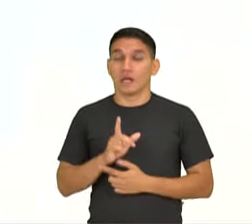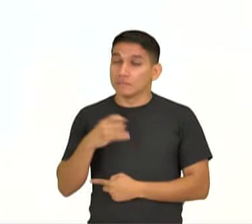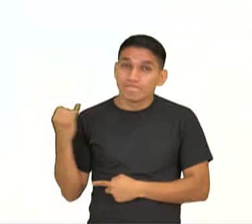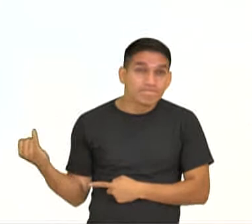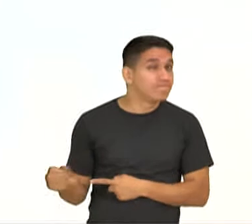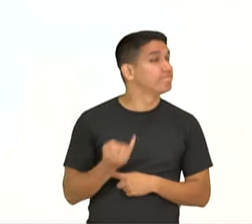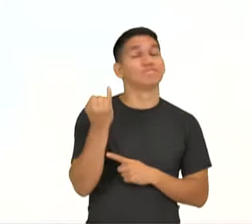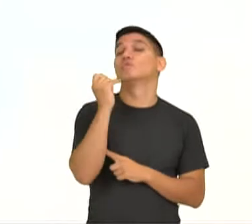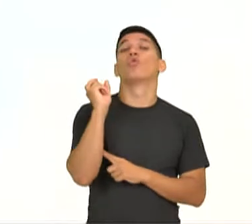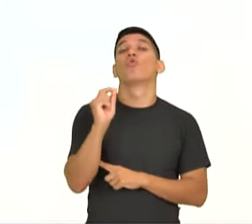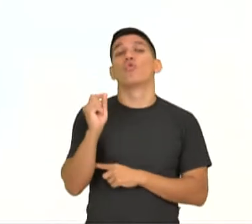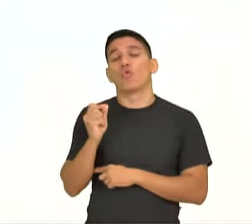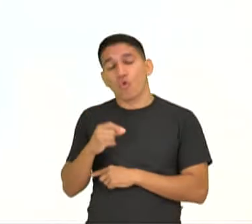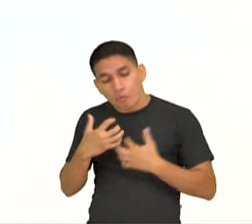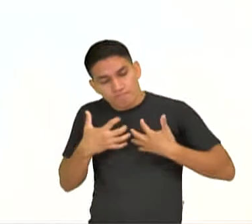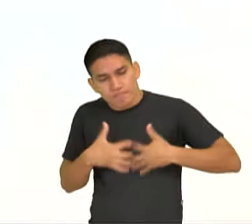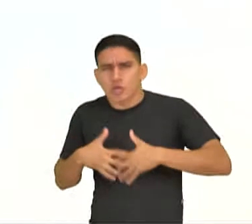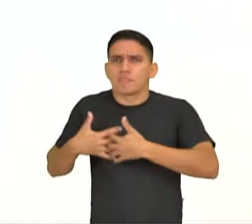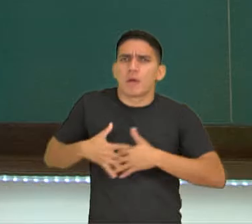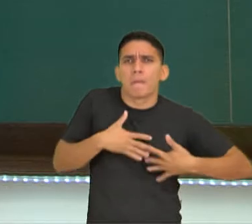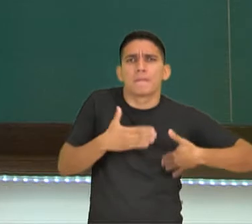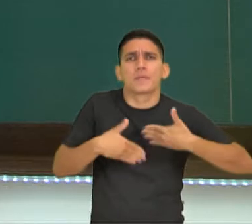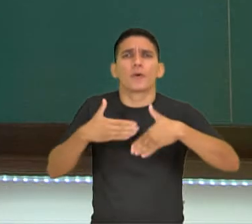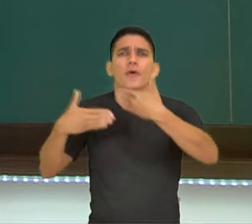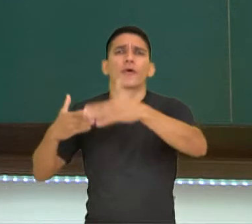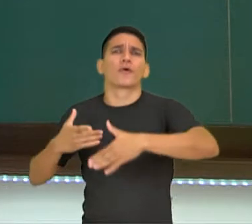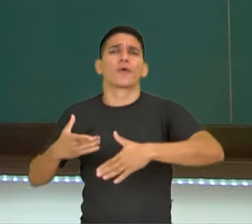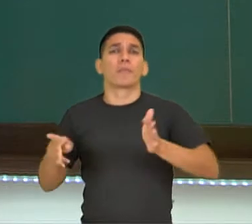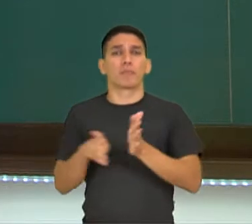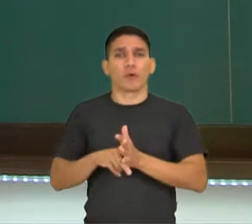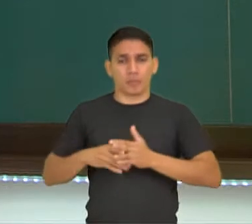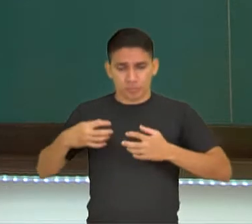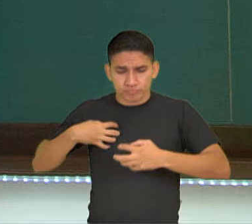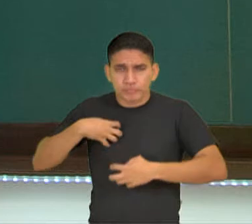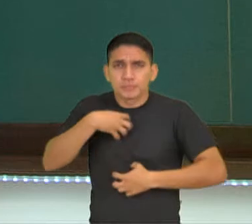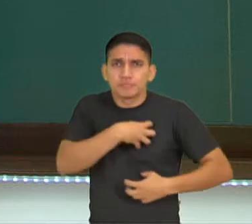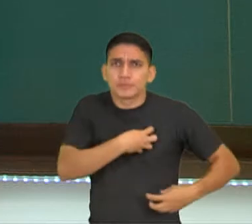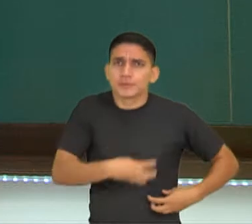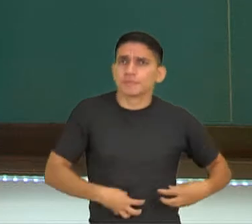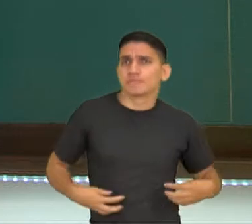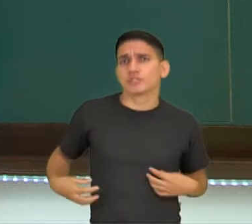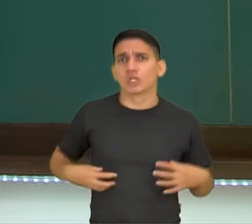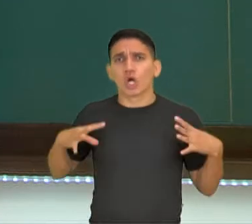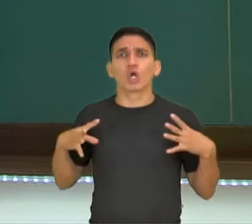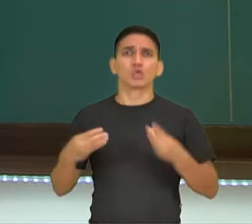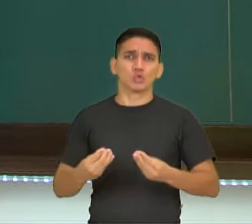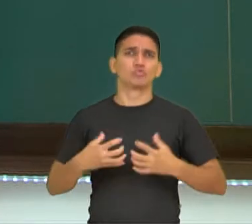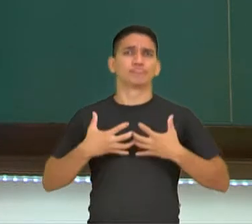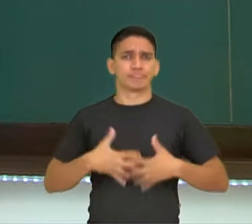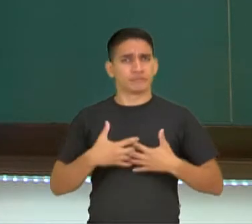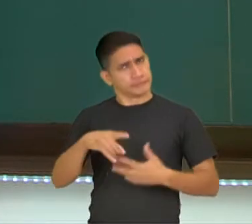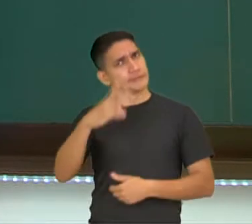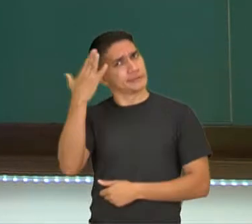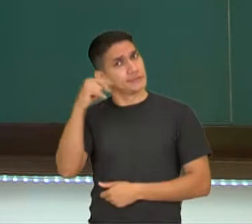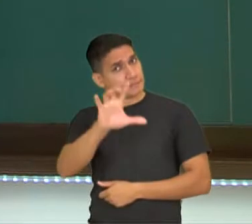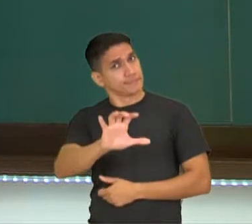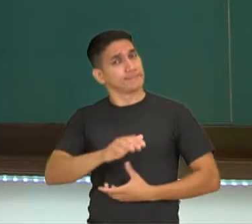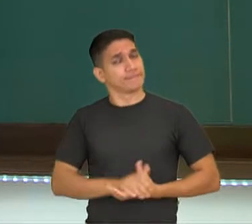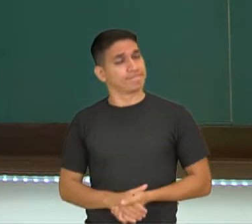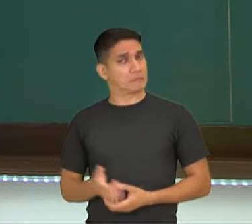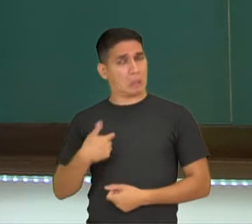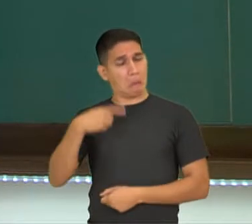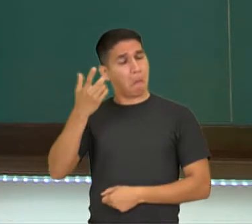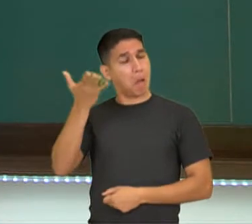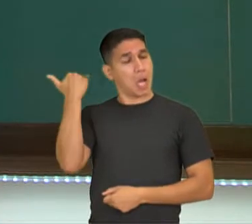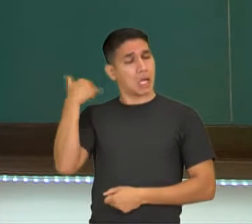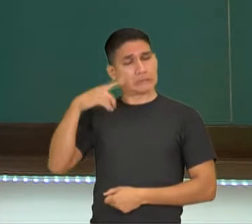para a manutenção de importantes processos do organismo. Pois é, você sabia disso também? Nem eu.